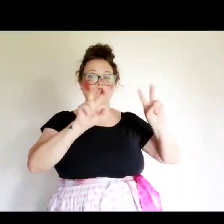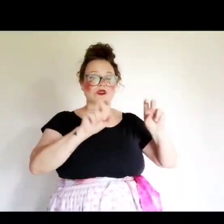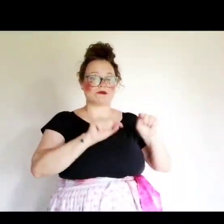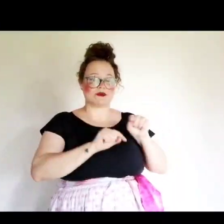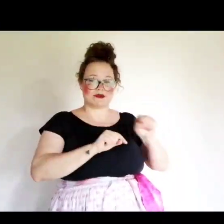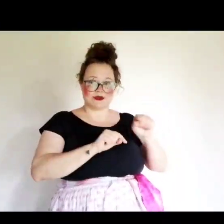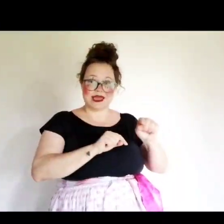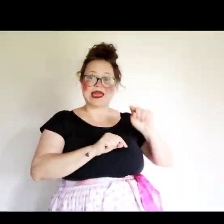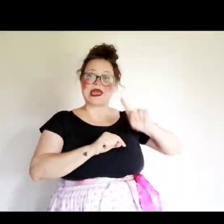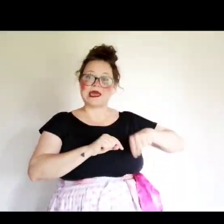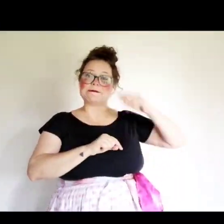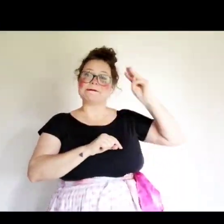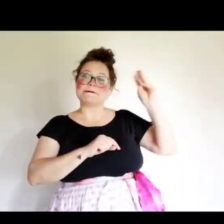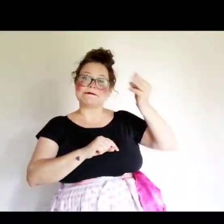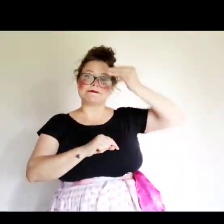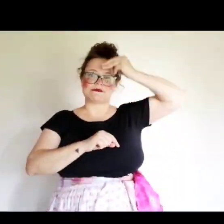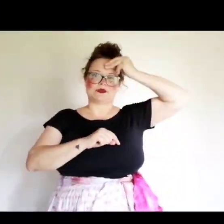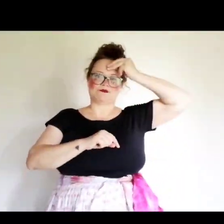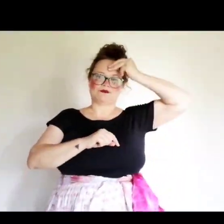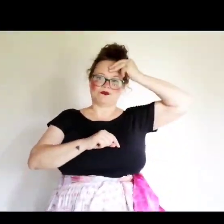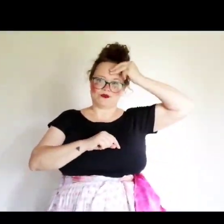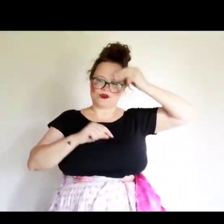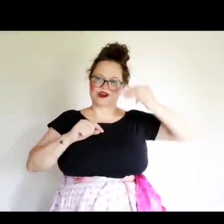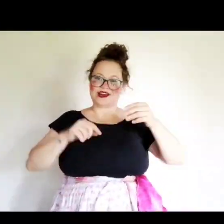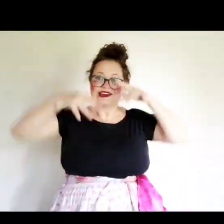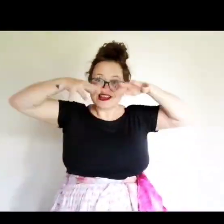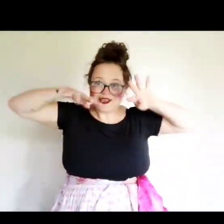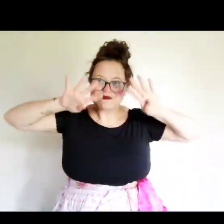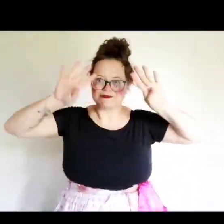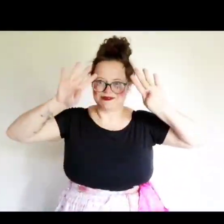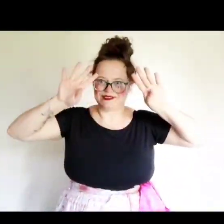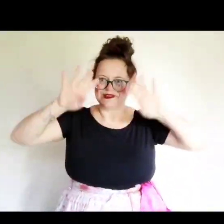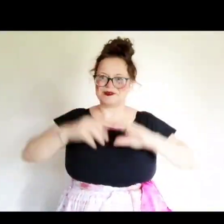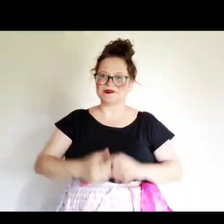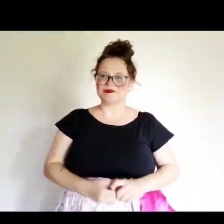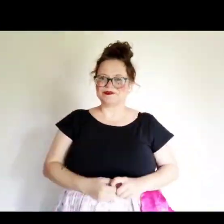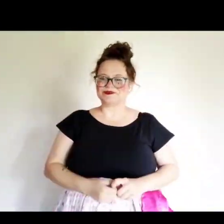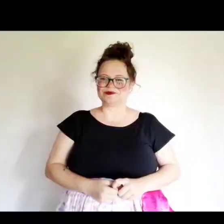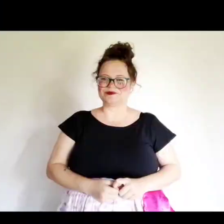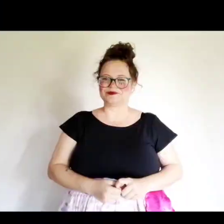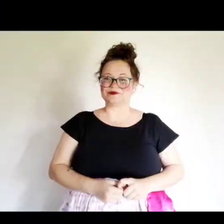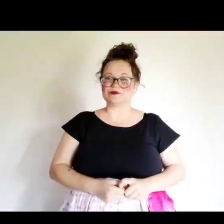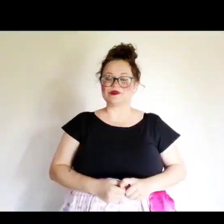Memórias de Emília. Aí eu usei